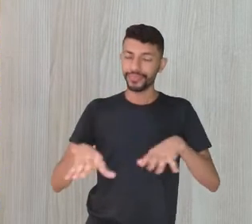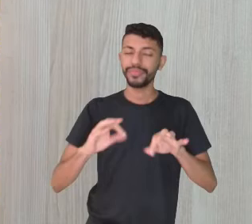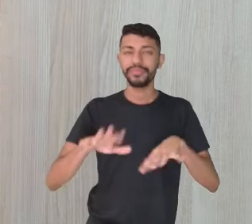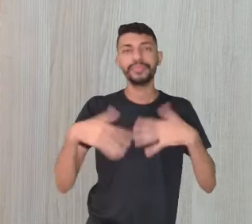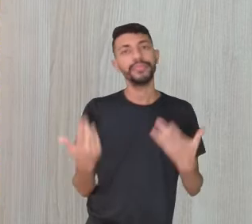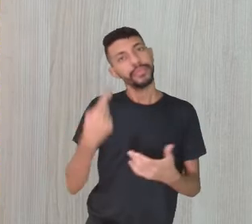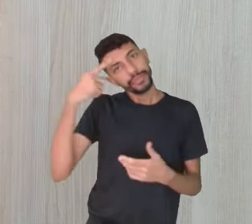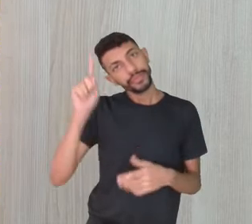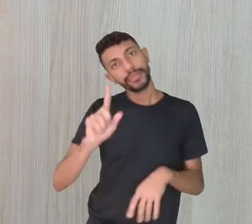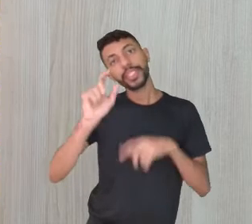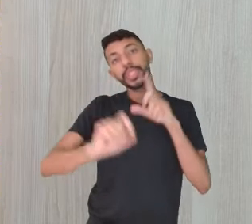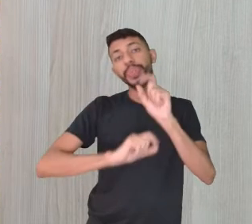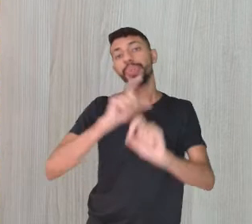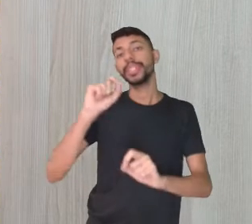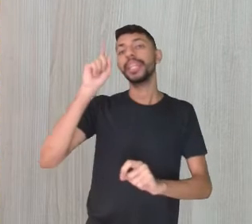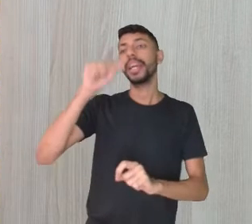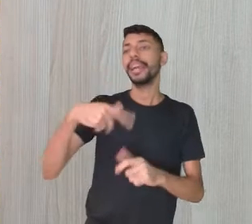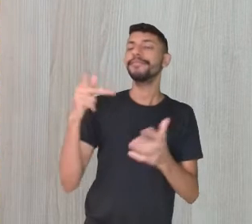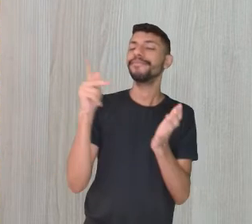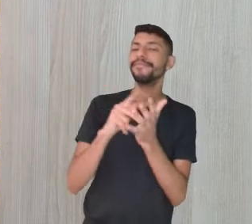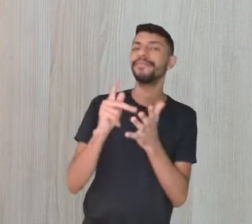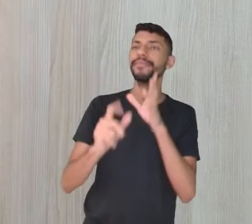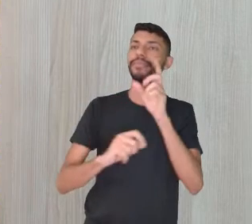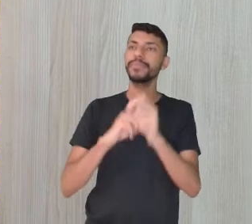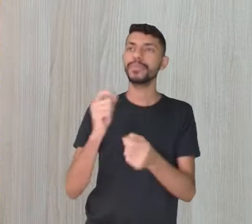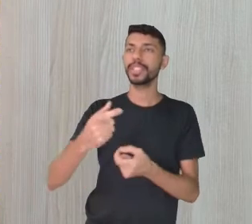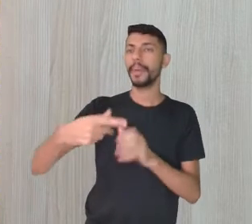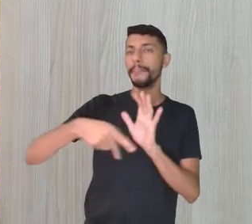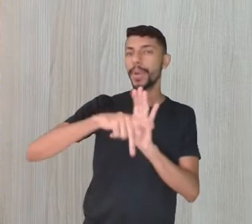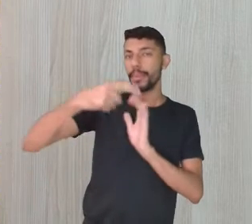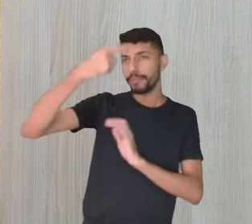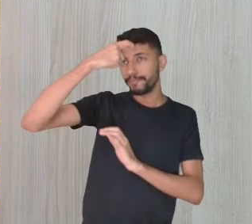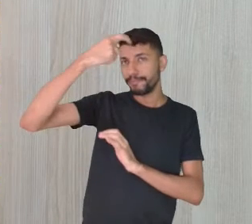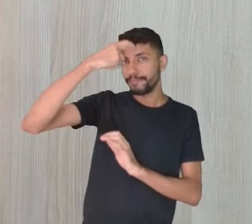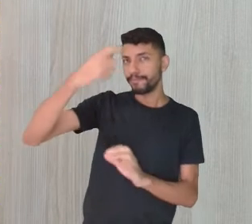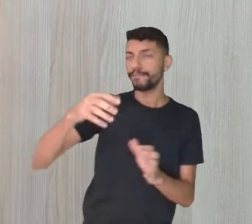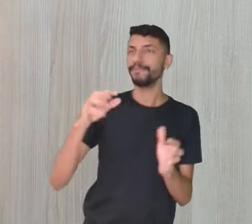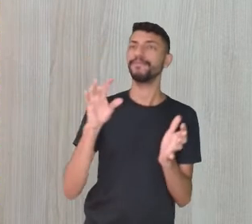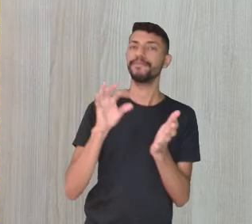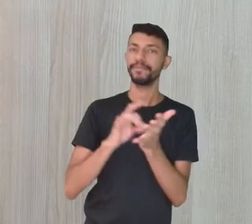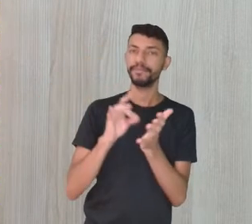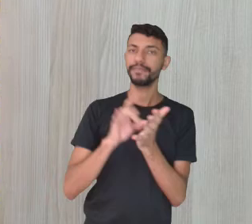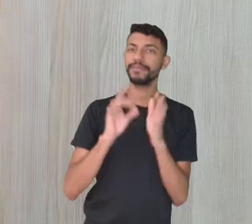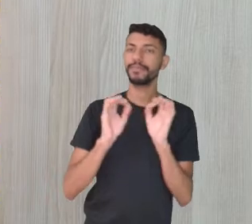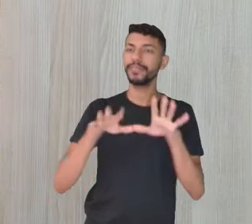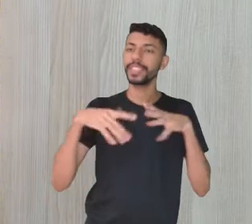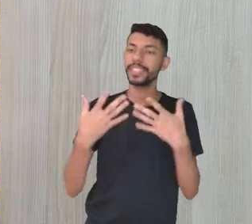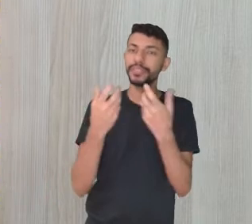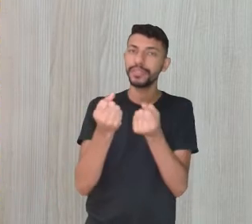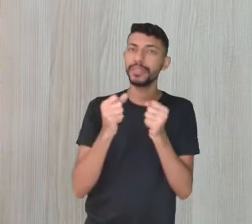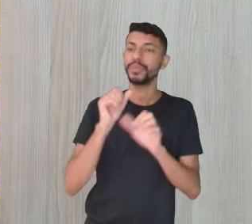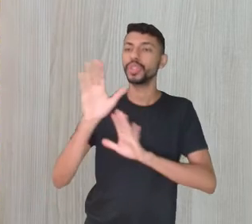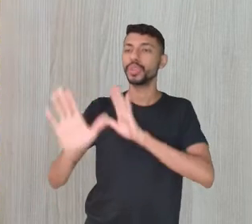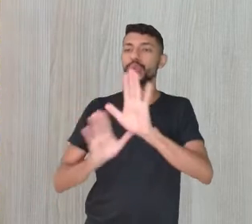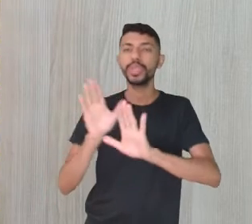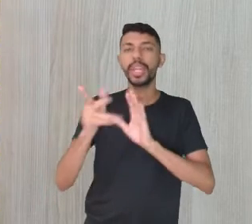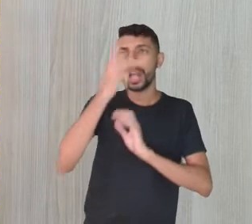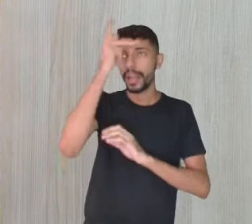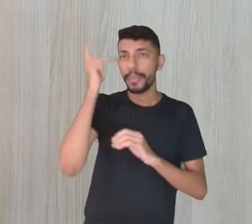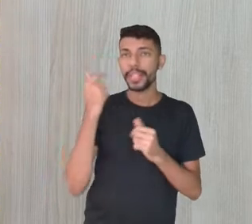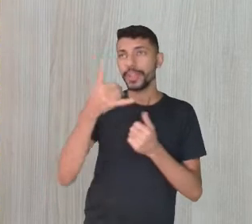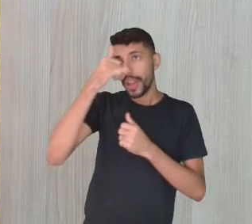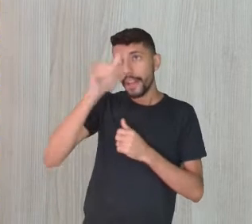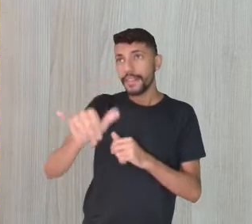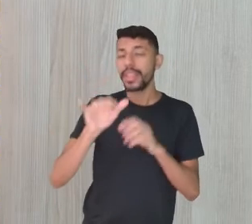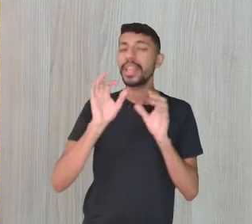foi realmente uma campanha criada para conscientização realmente. Então, vamos cuidar das pessoas, vamos evitar,